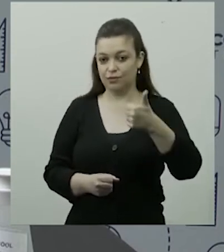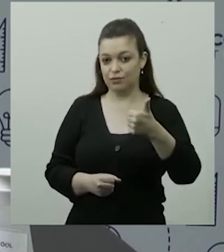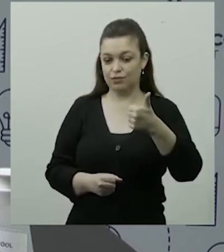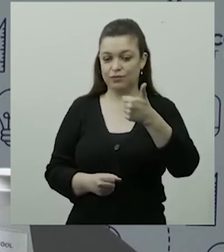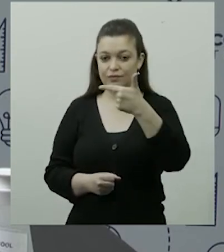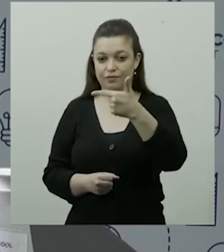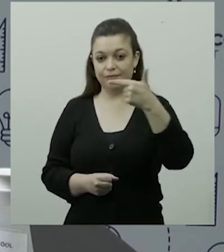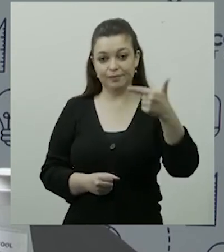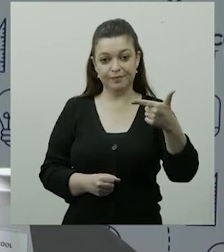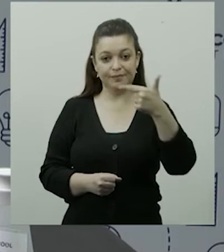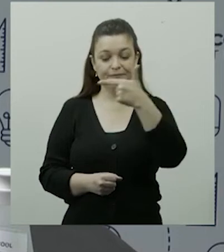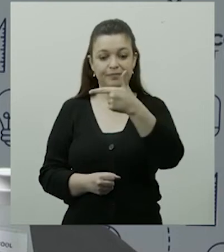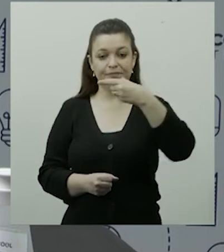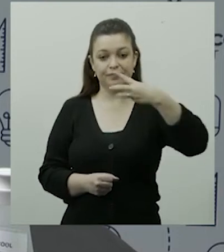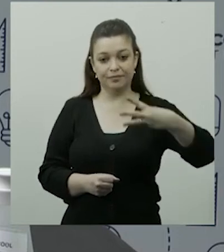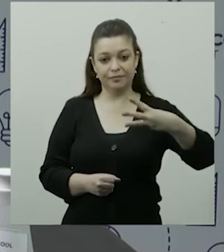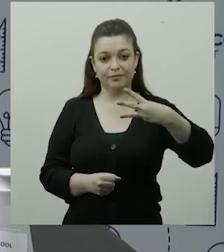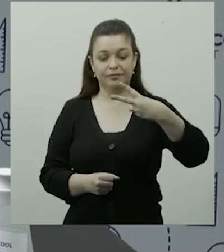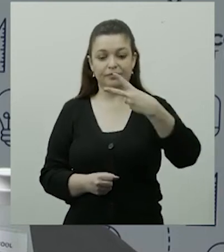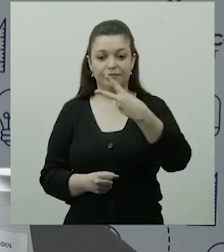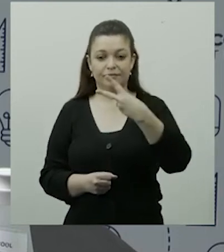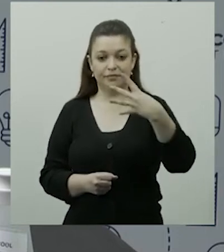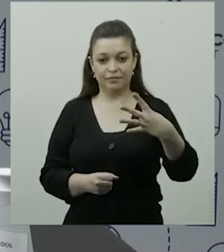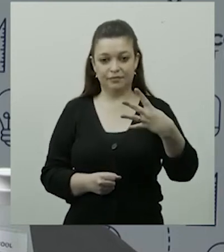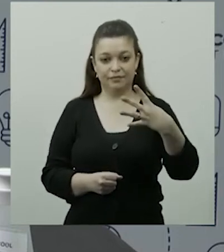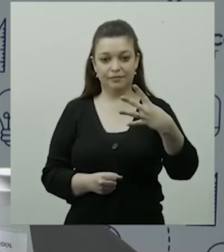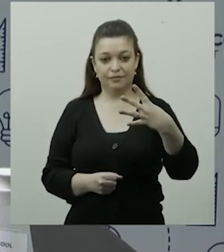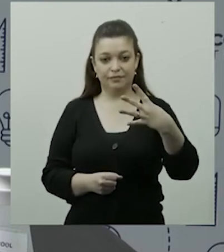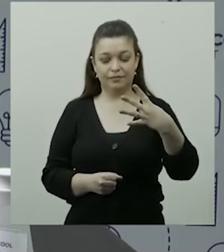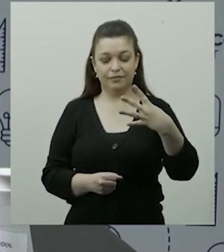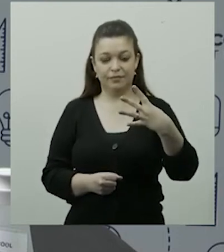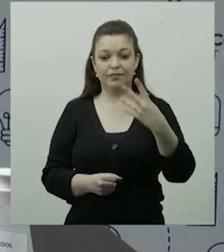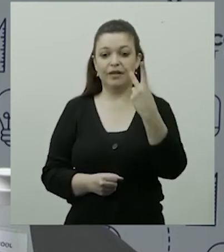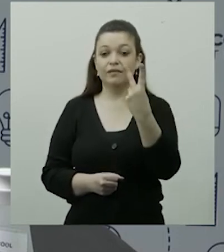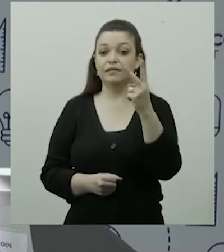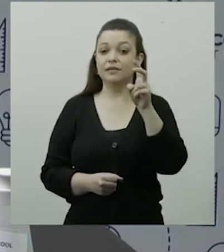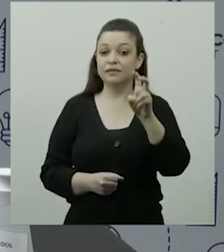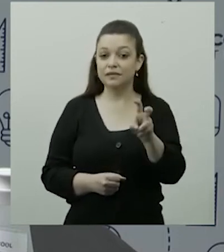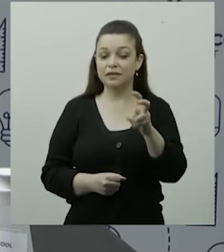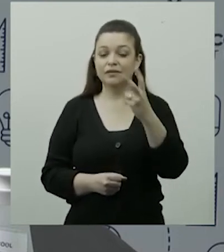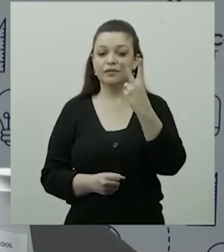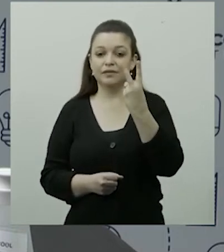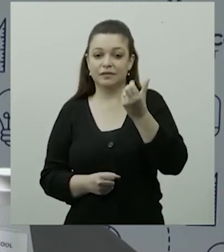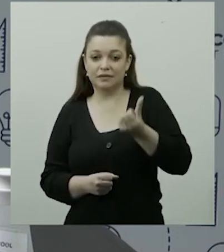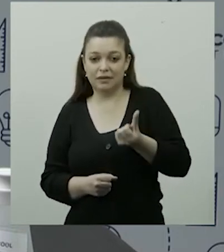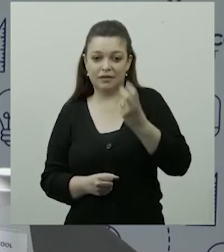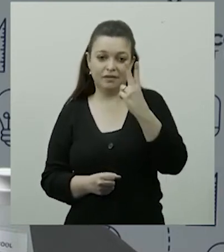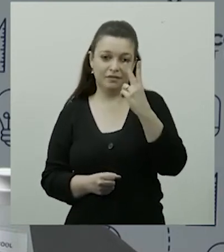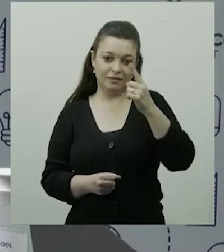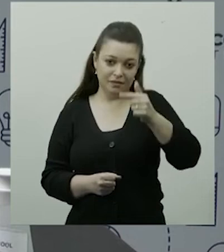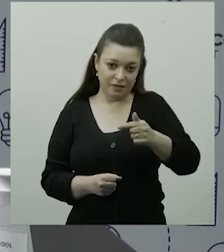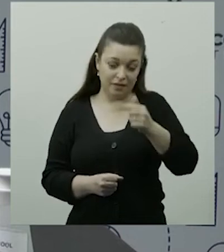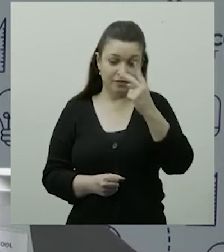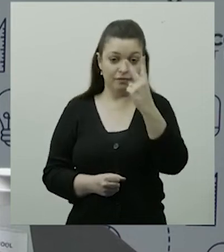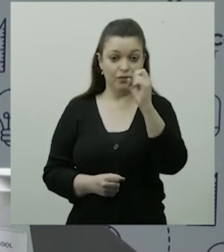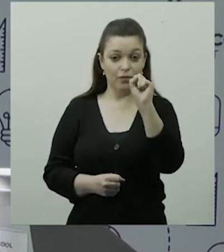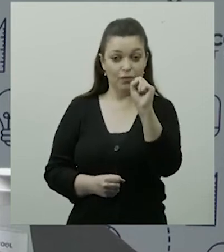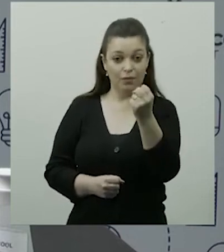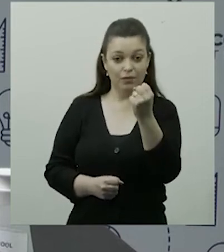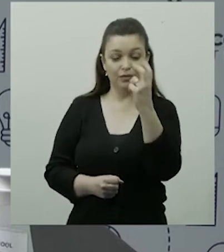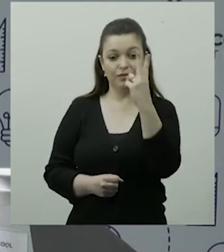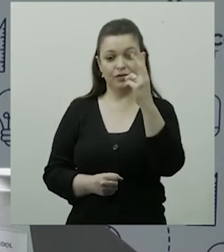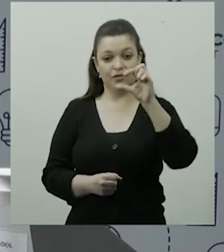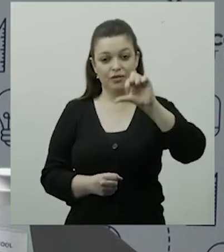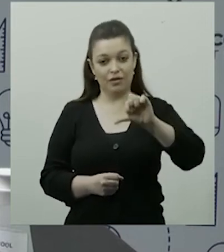21, 22, 23, 24, 25, 26, 27,